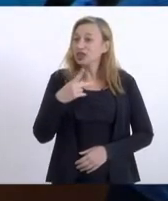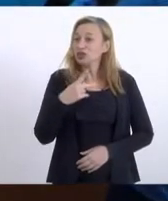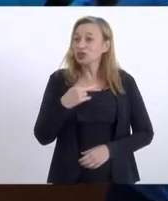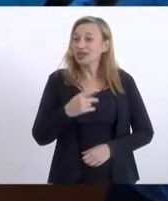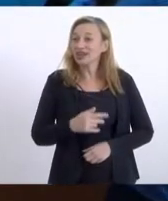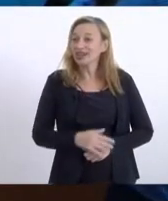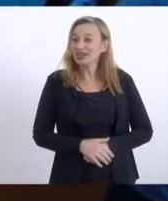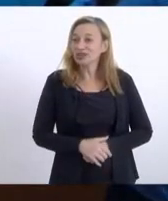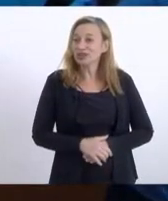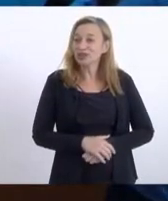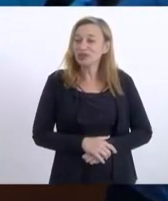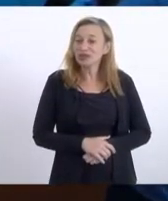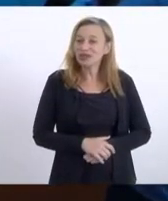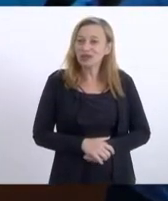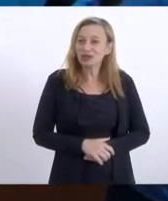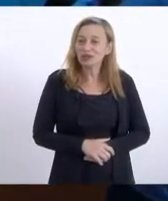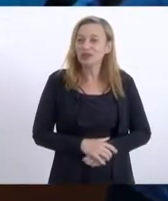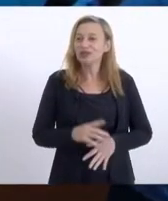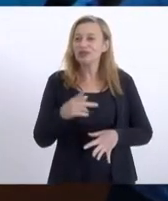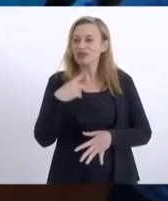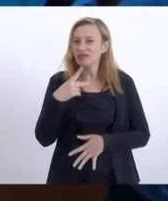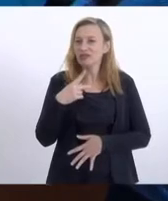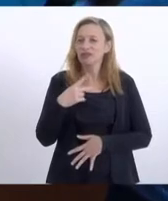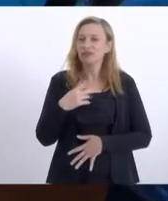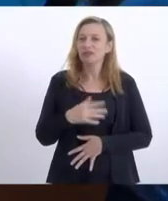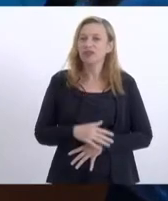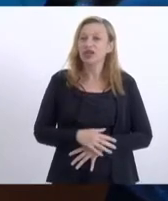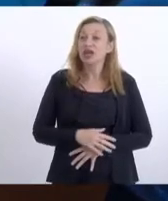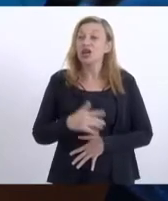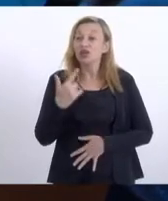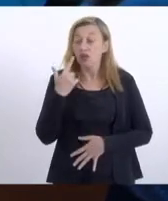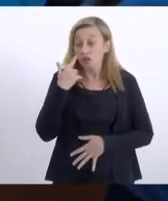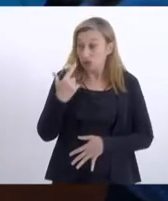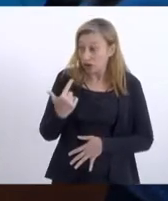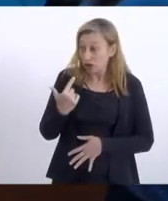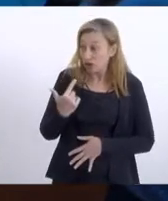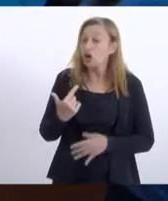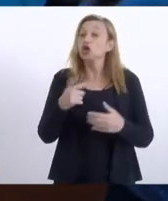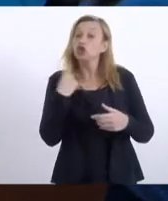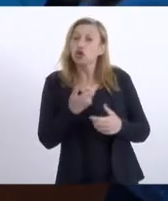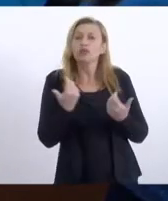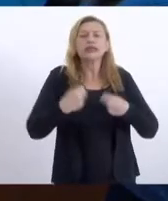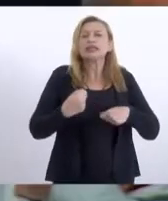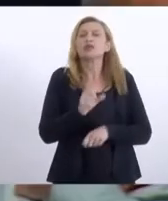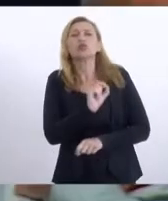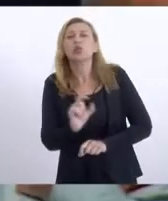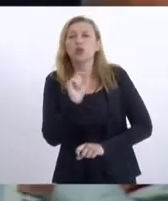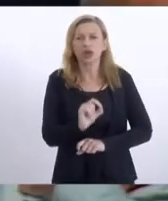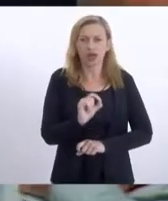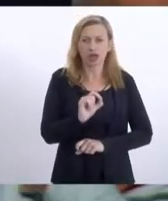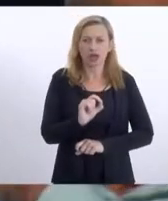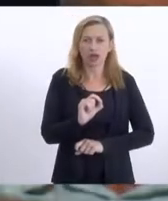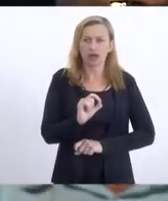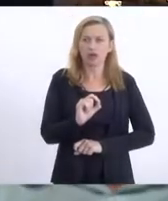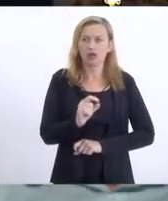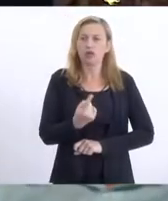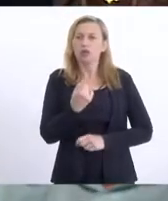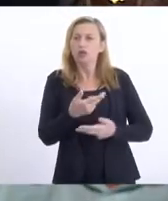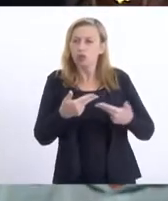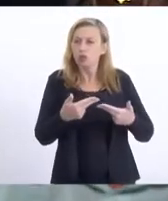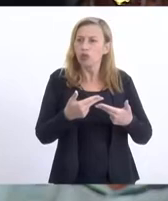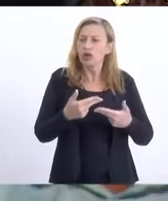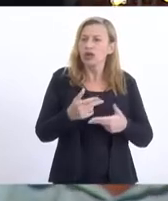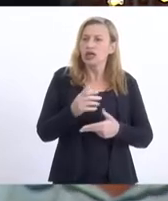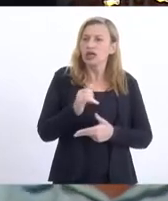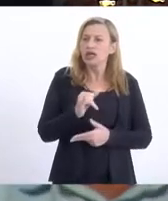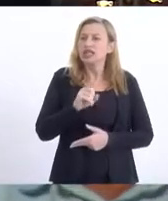vamos cavar minhoca no asfalto, mas nós vamos fazer isso. Nós precisamos do quê? Uma coisa, a